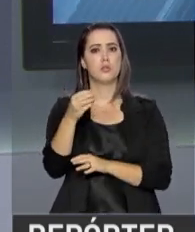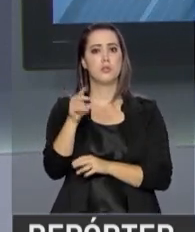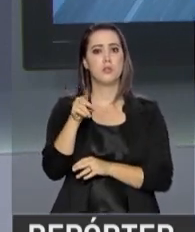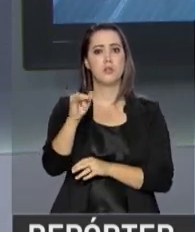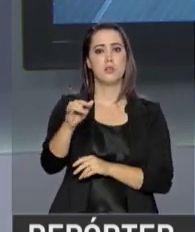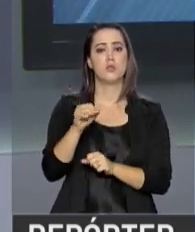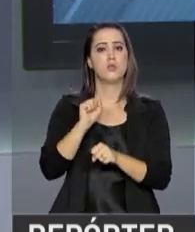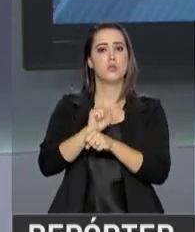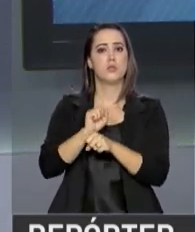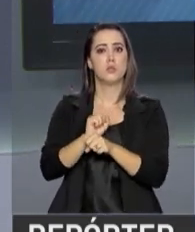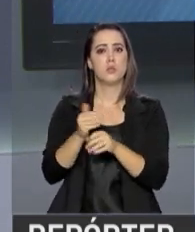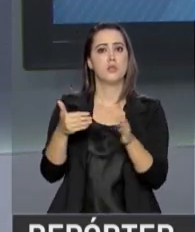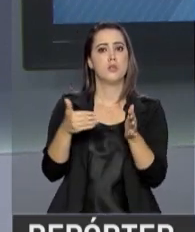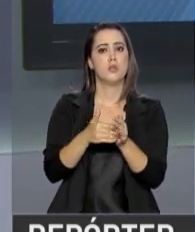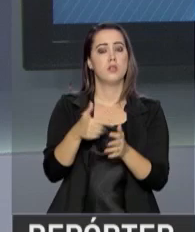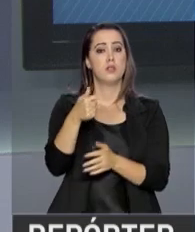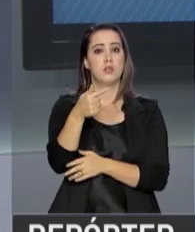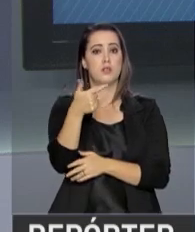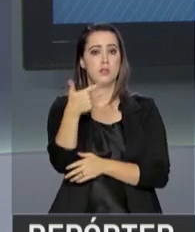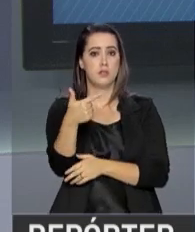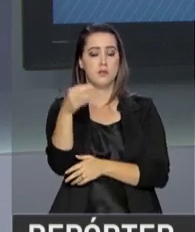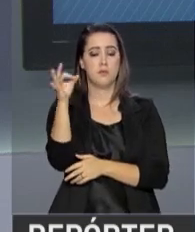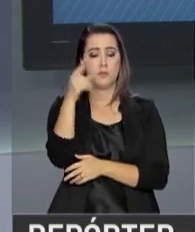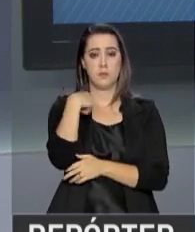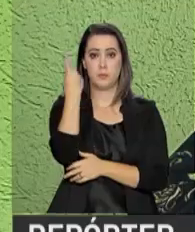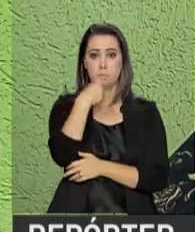dias, agora é de até 72 horas.